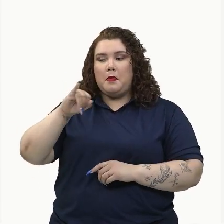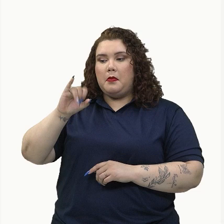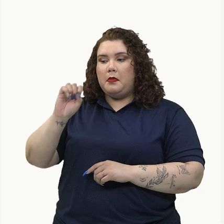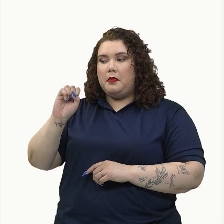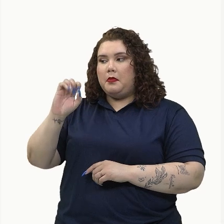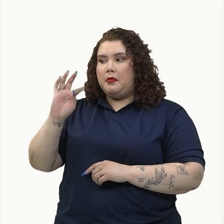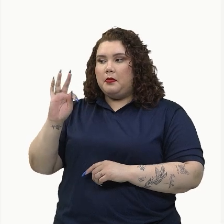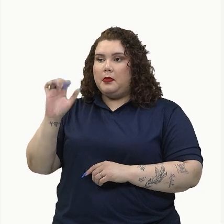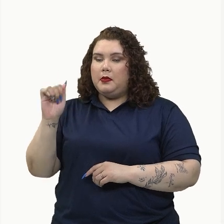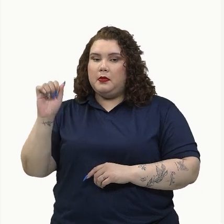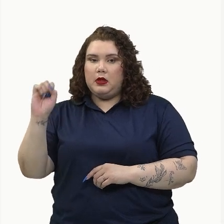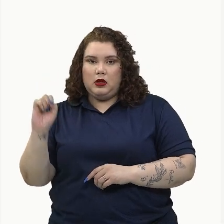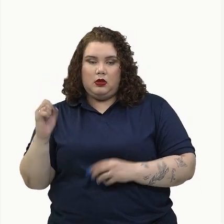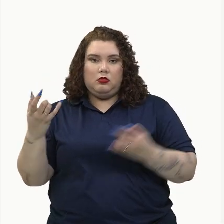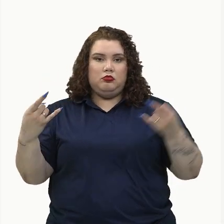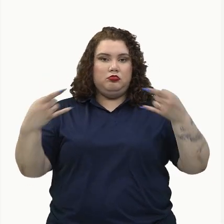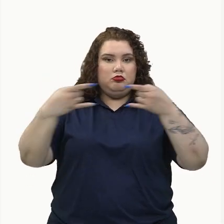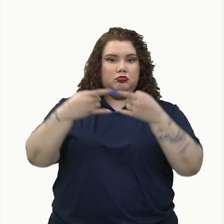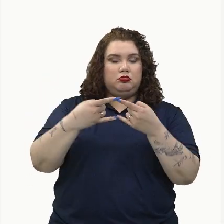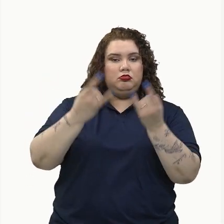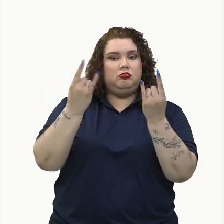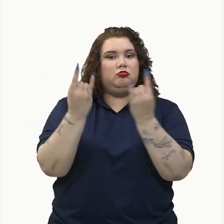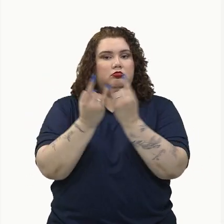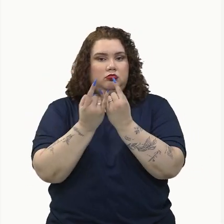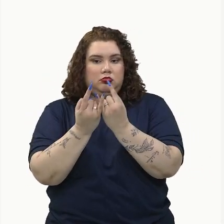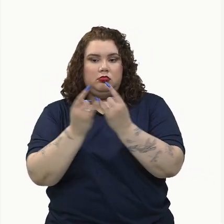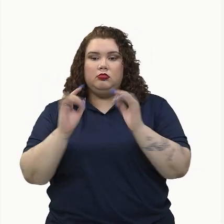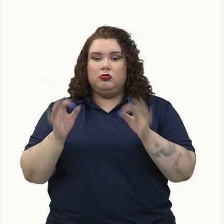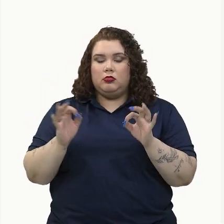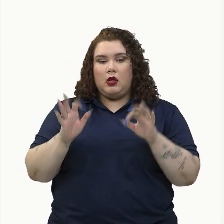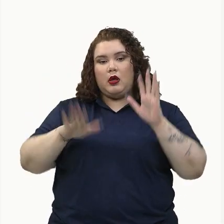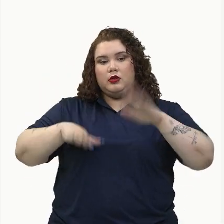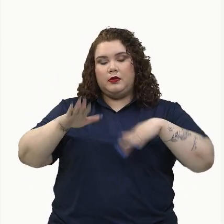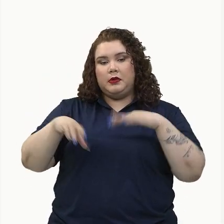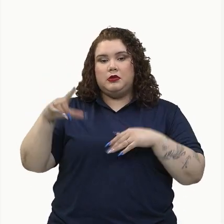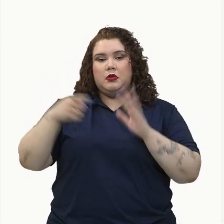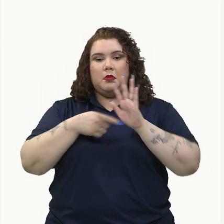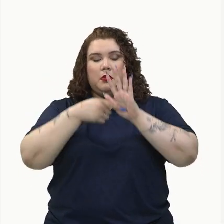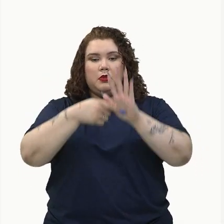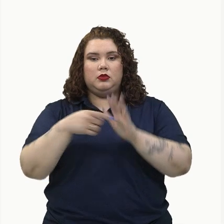ó, mistas. Uma hora elas apresentam